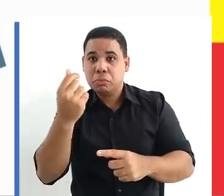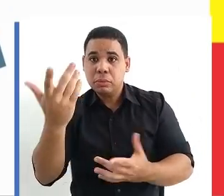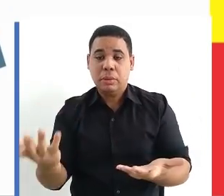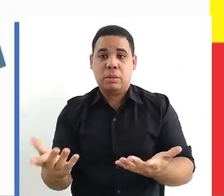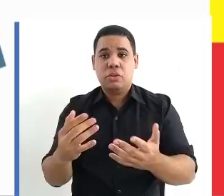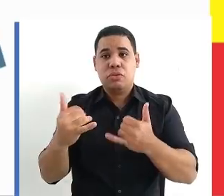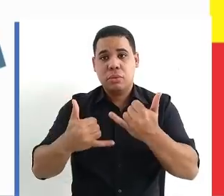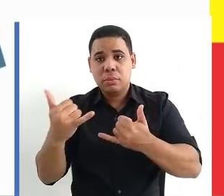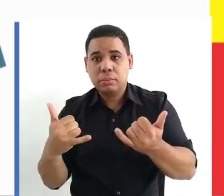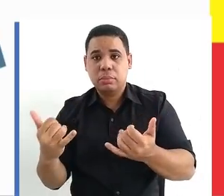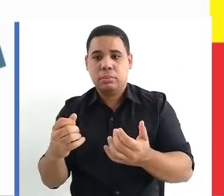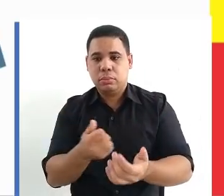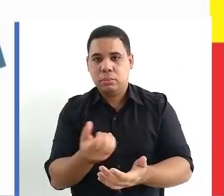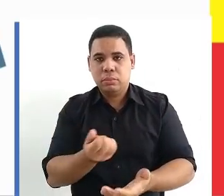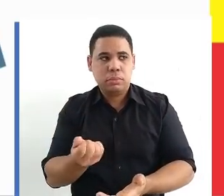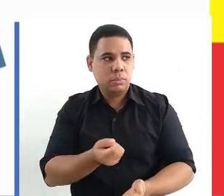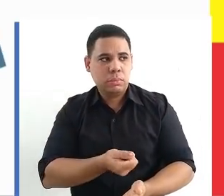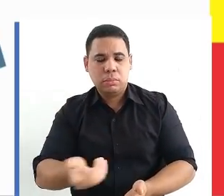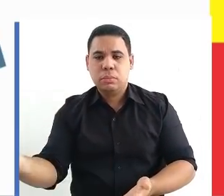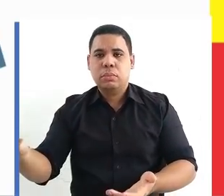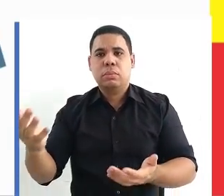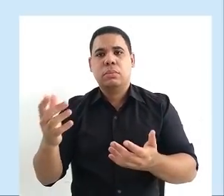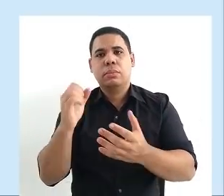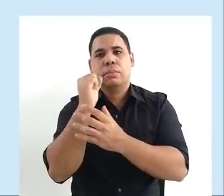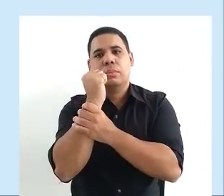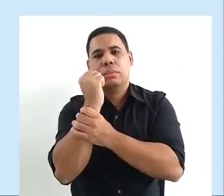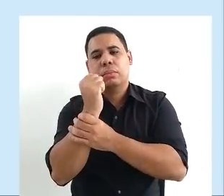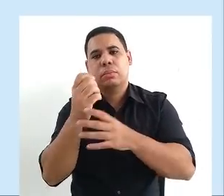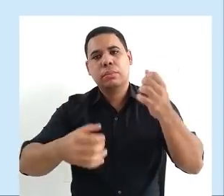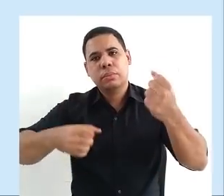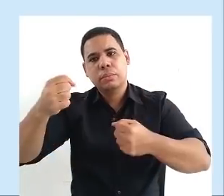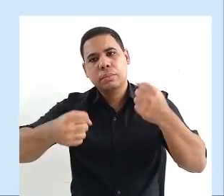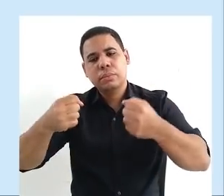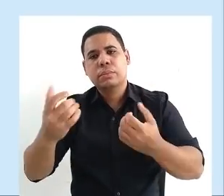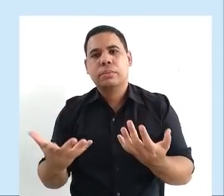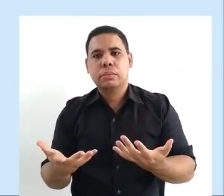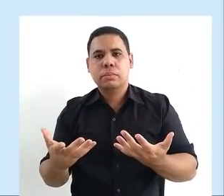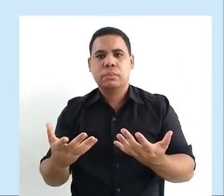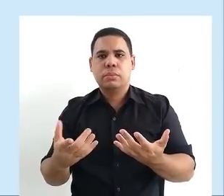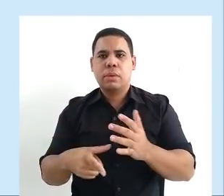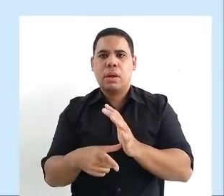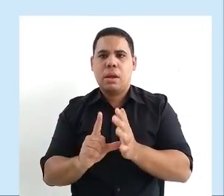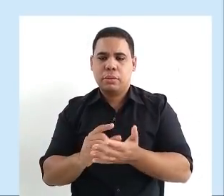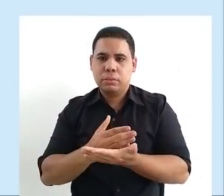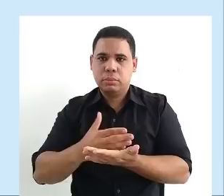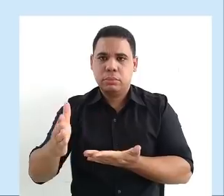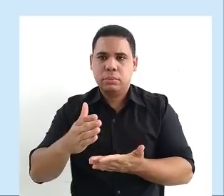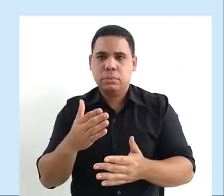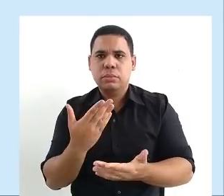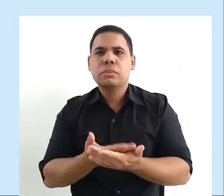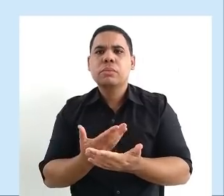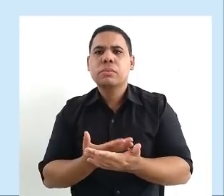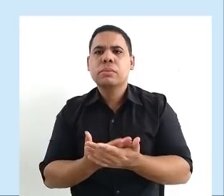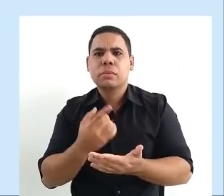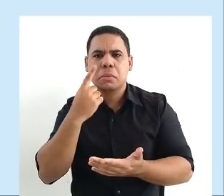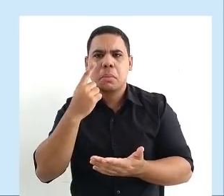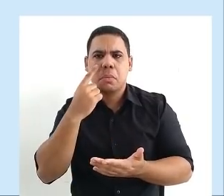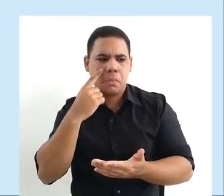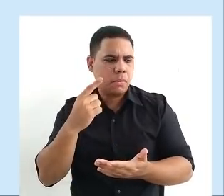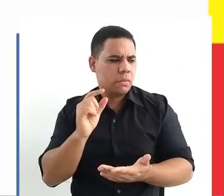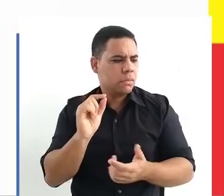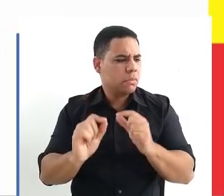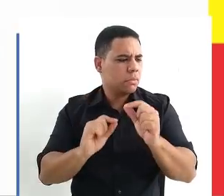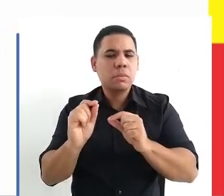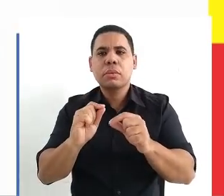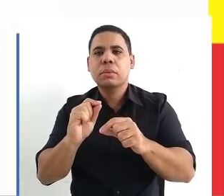com dados e seguro de carro, por exemplo. Só que agora, antes de iniciar a aula, vamos ver o que a gente vai ver durante todo esse